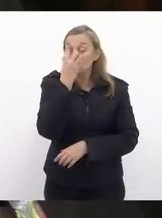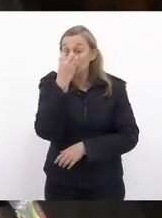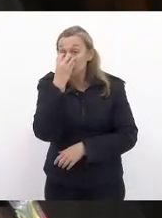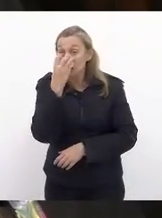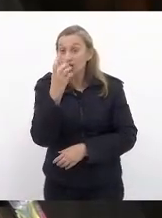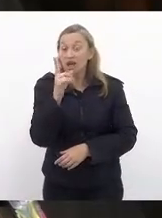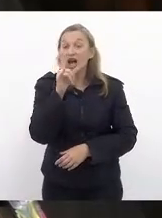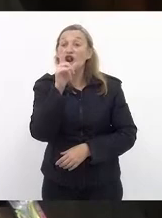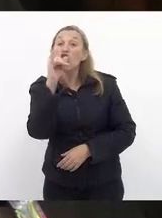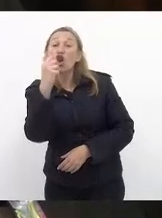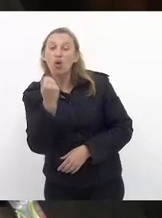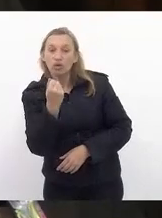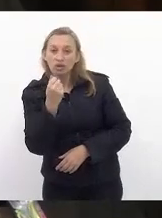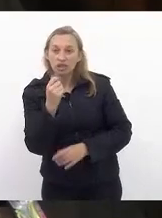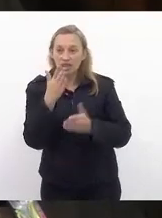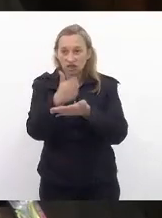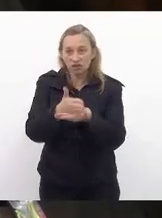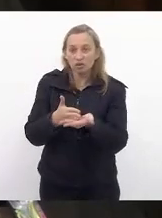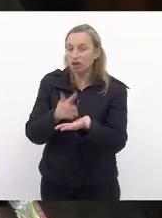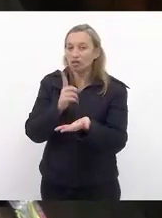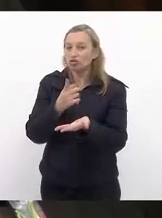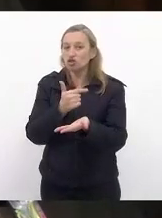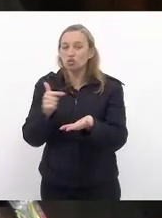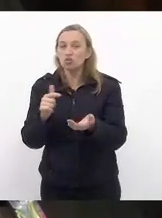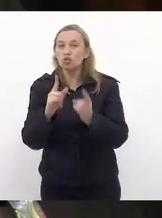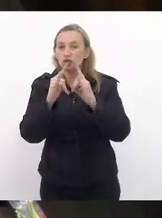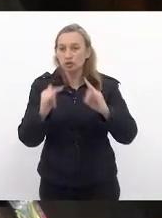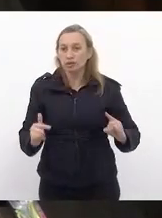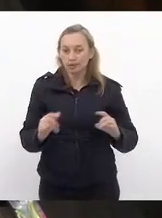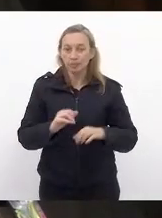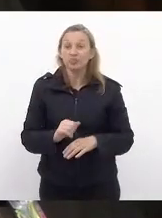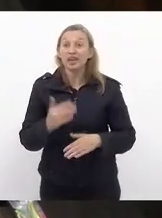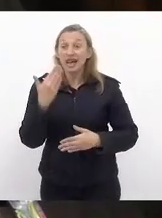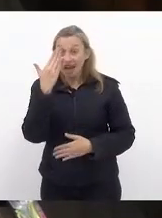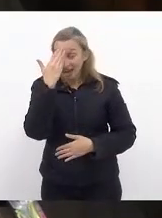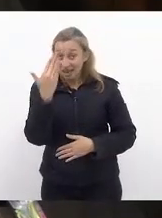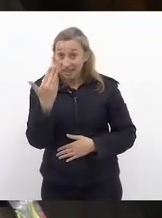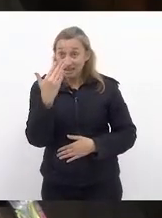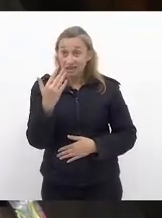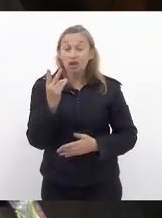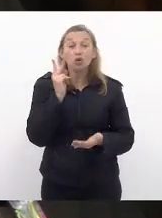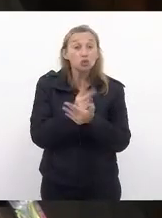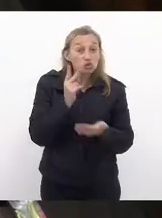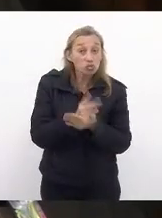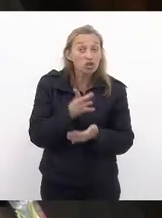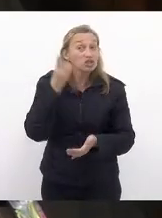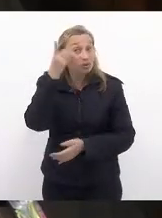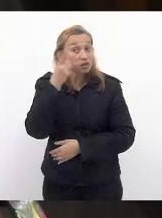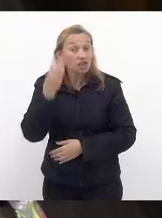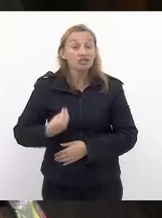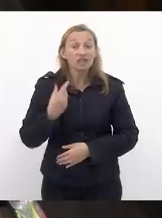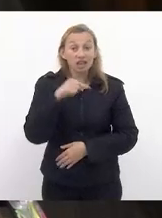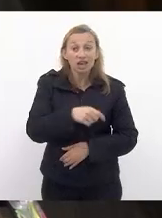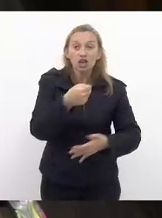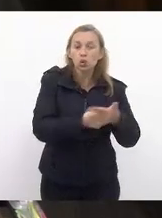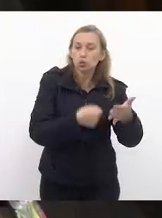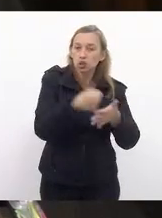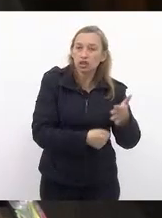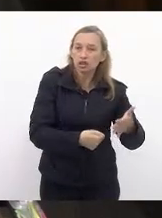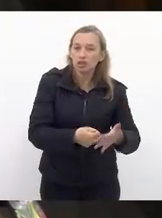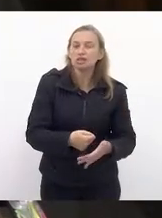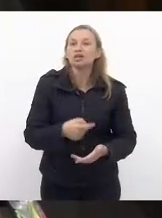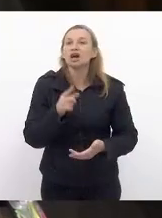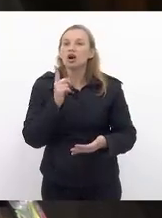divisória não existe o hospital de campanha e graça aos mesmos planetário estava aqui brigando